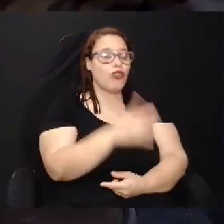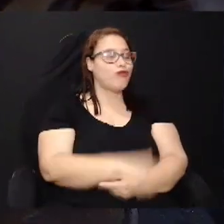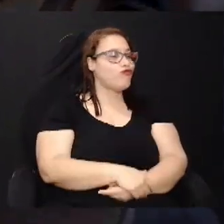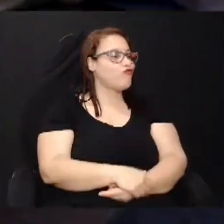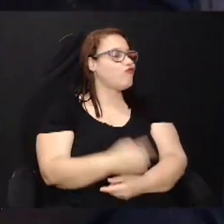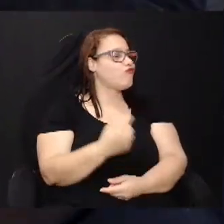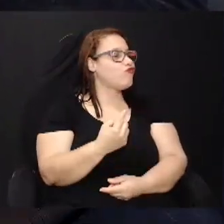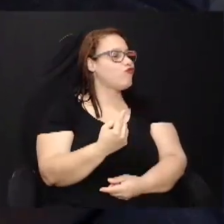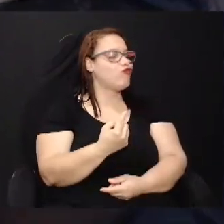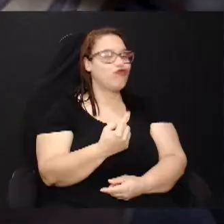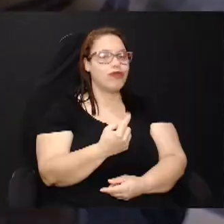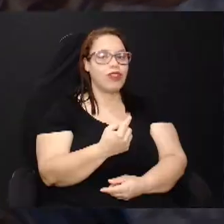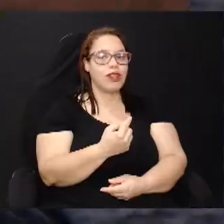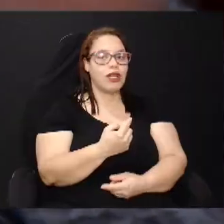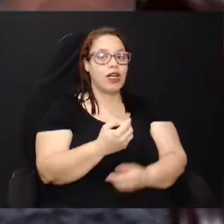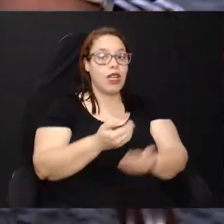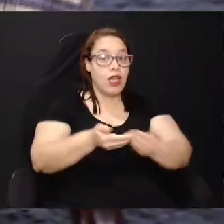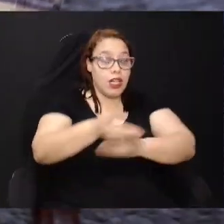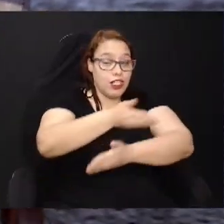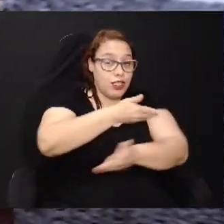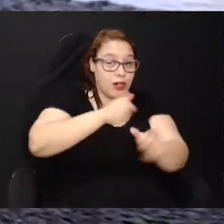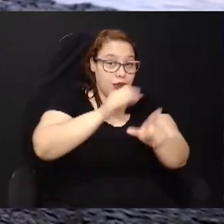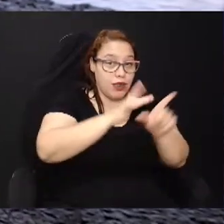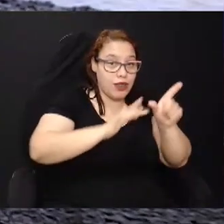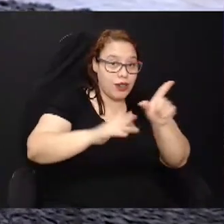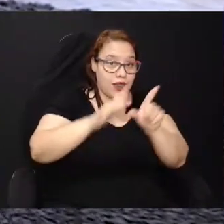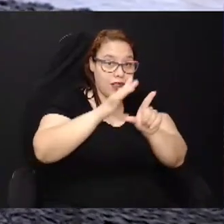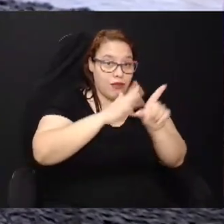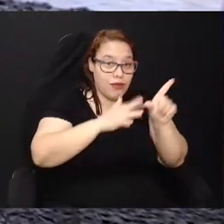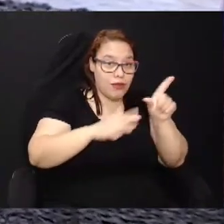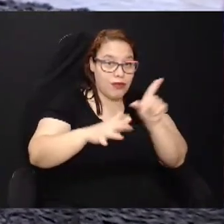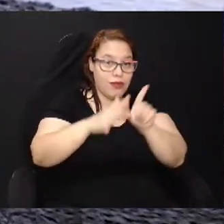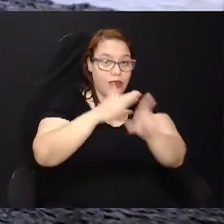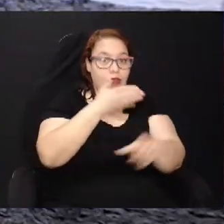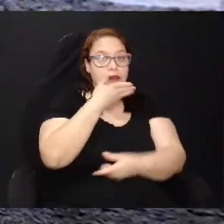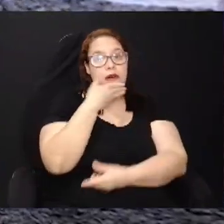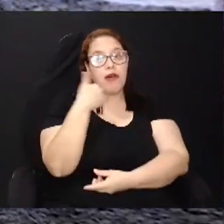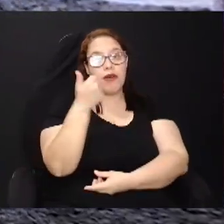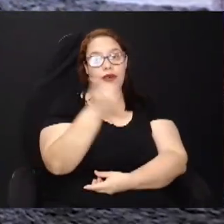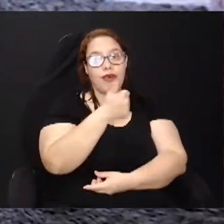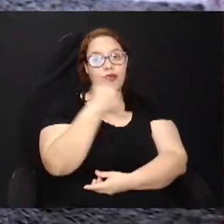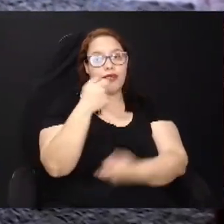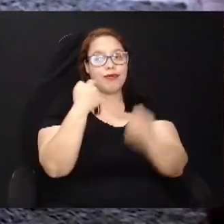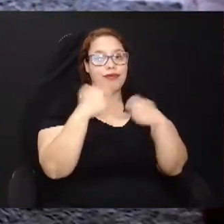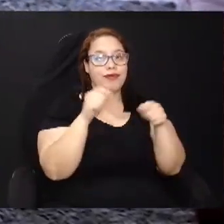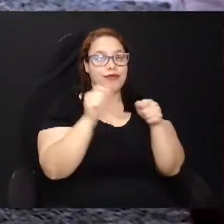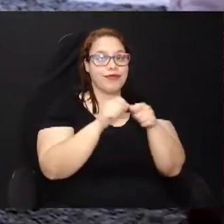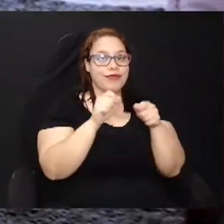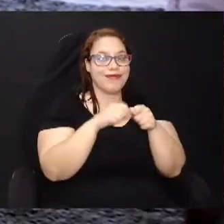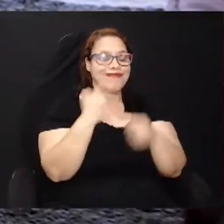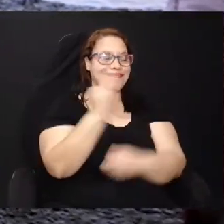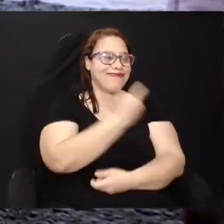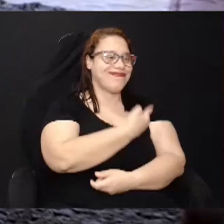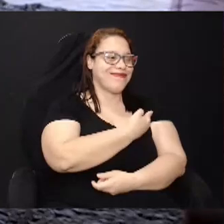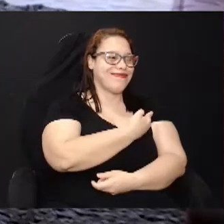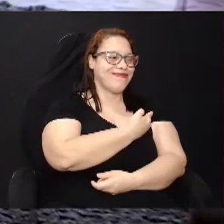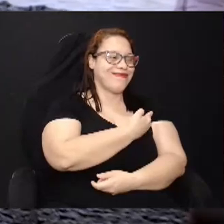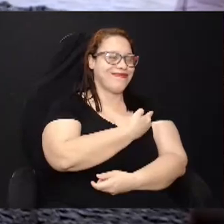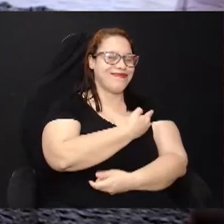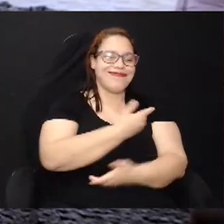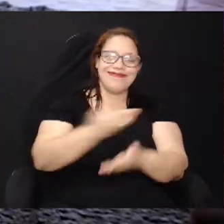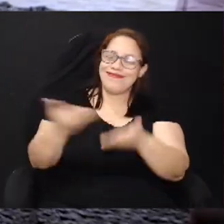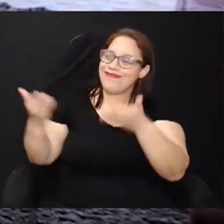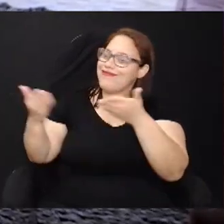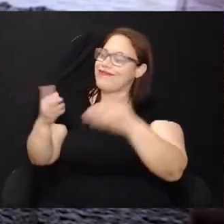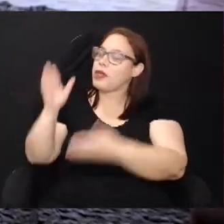Quando a gente partilha essas coisas, a gente talvez tenha um rendimento melhor do que a gente precisa fazer para a vida. Agora, eu fiquei